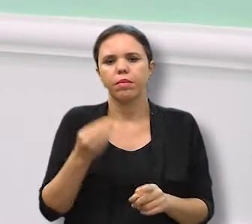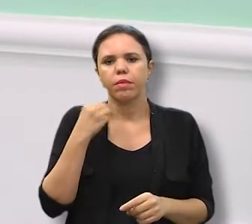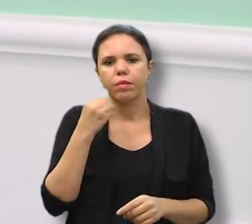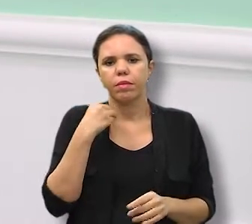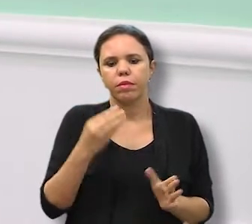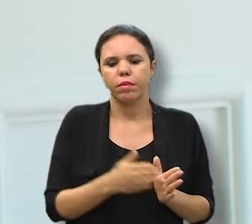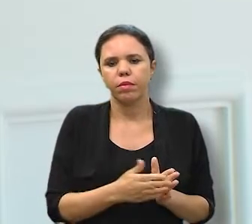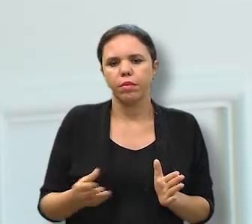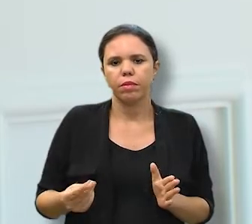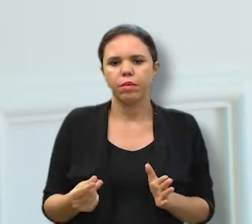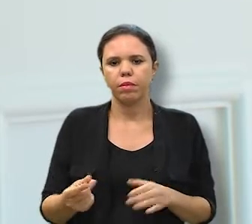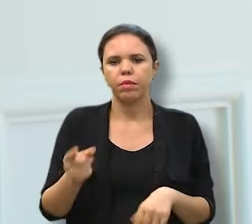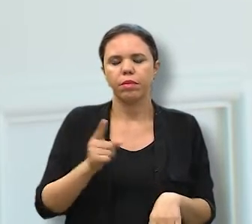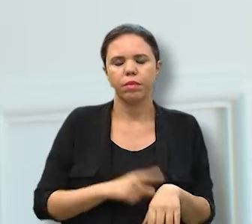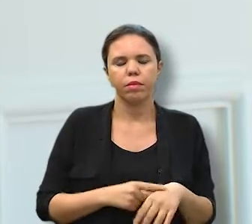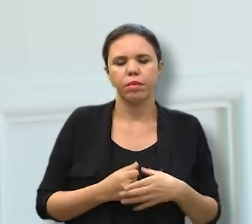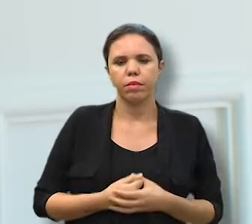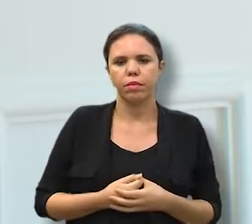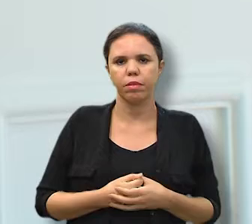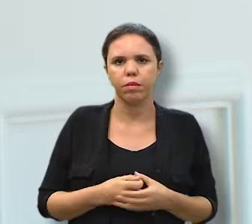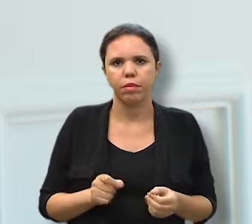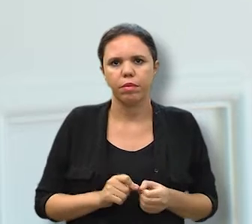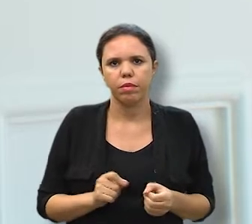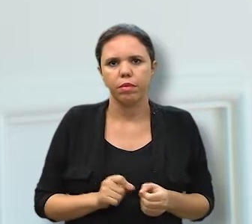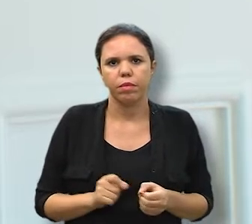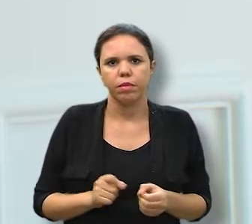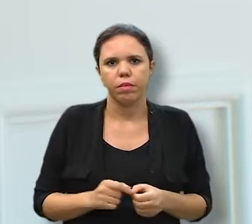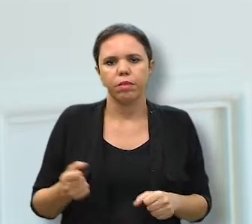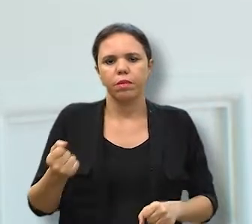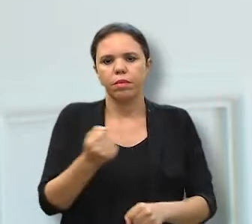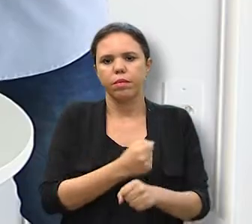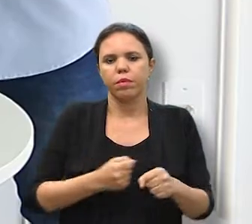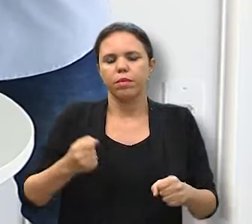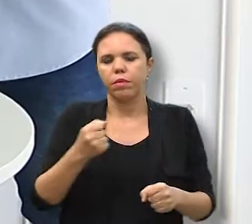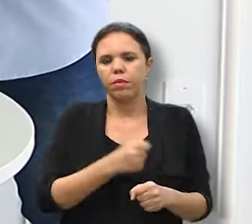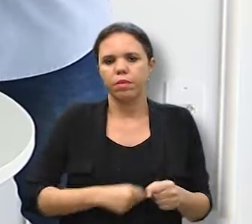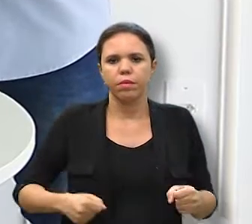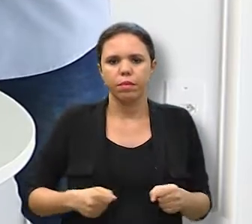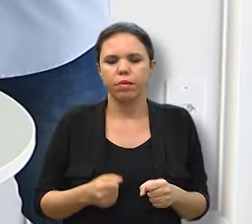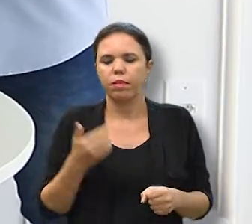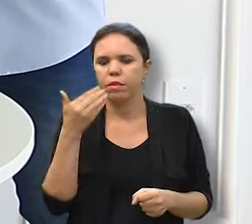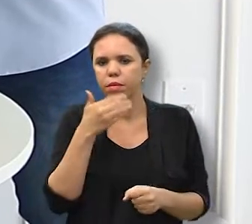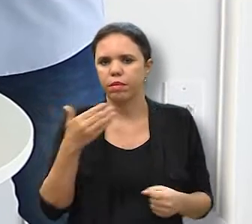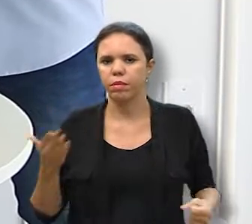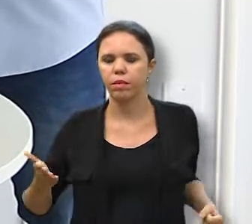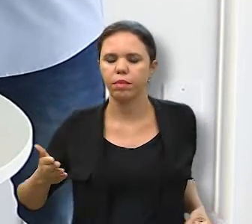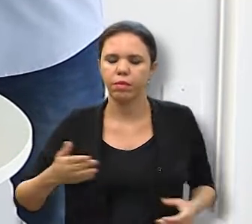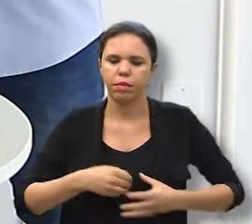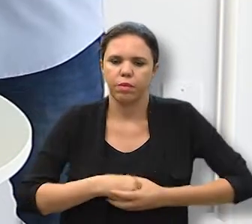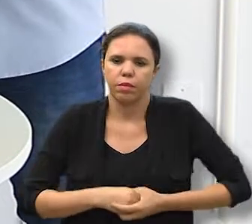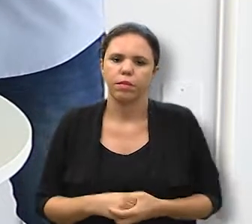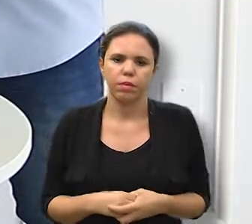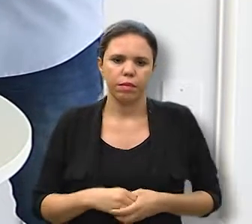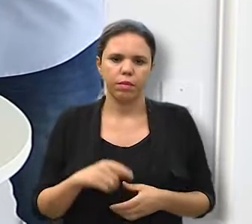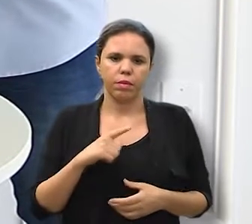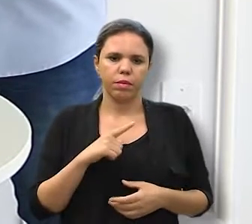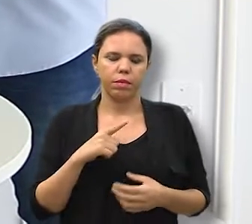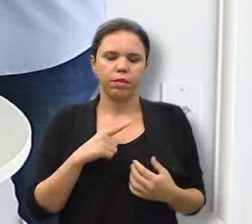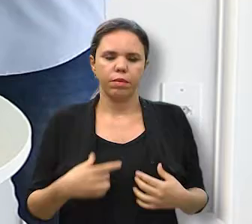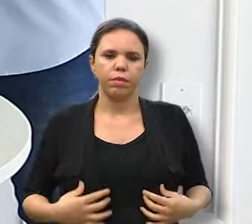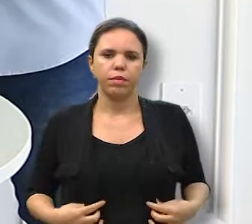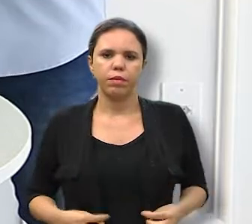longo período de tempo. Então, para você fazer essa receita, fazer a sobremesa, né? É, você tem que